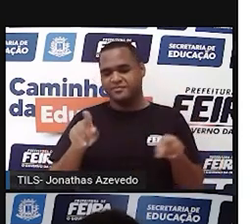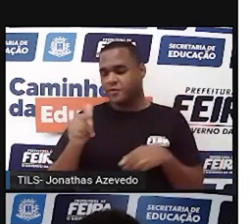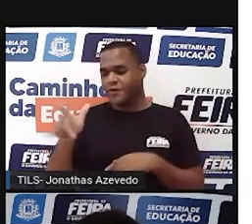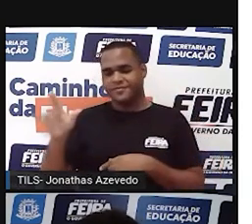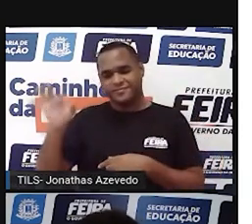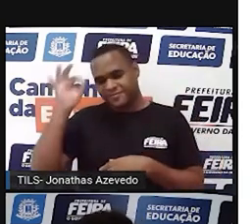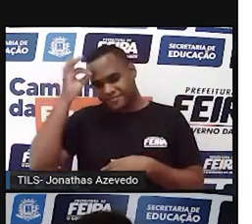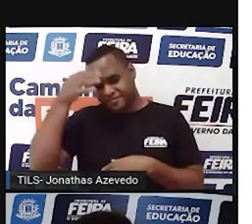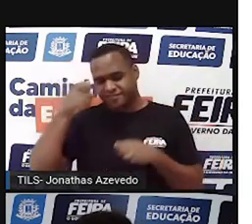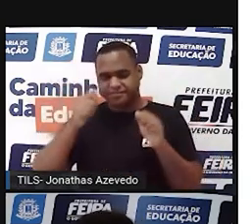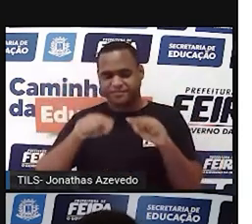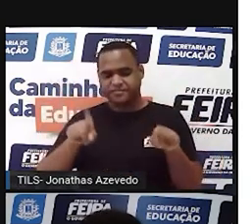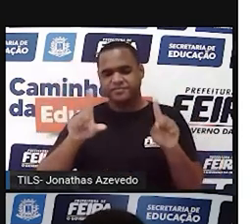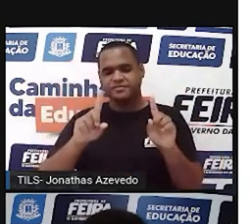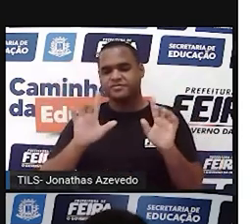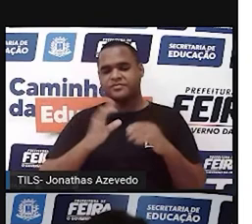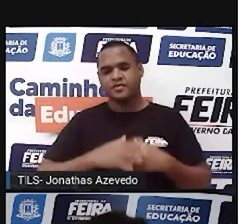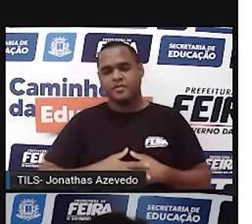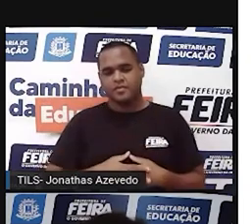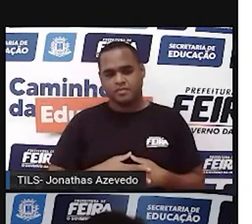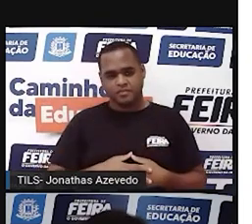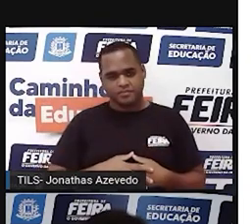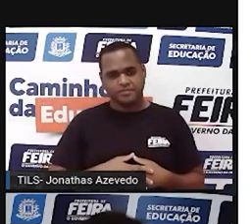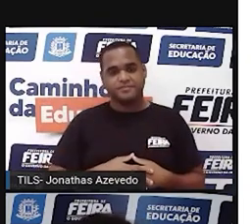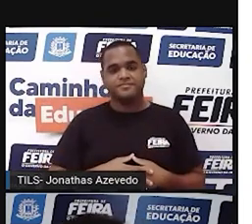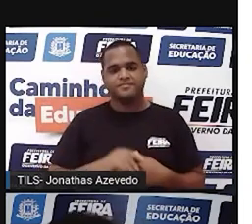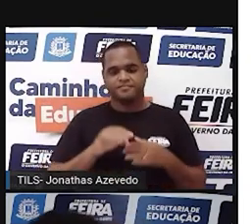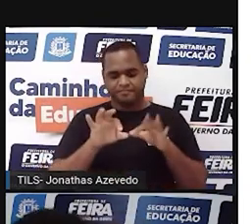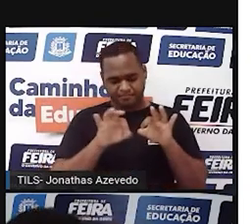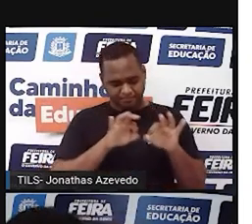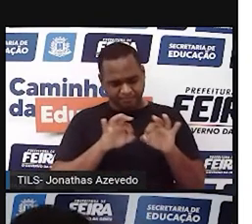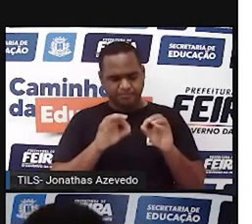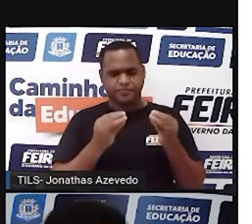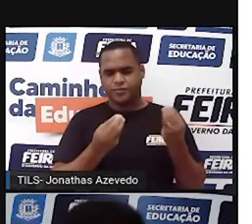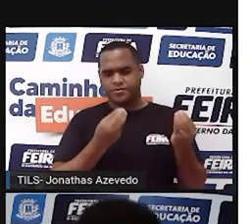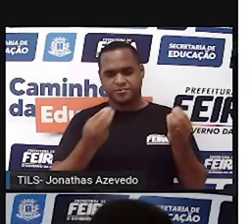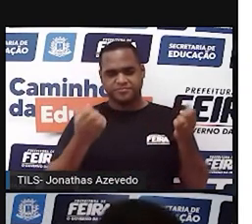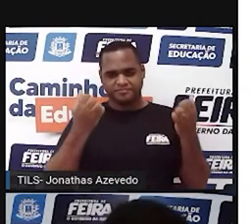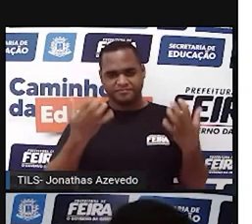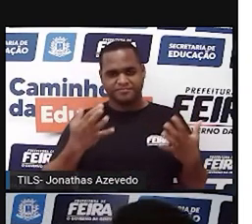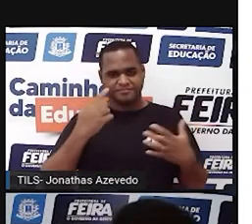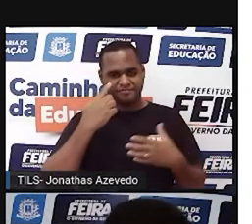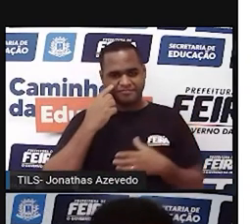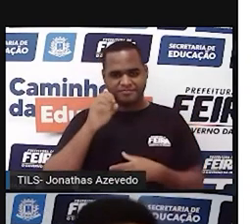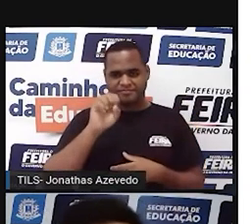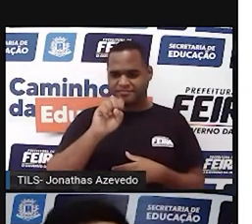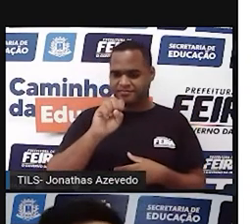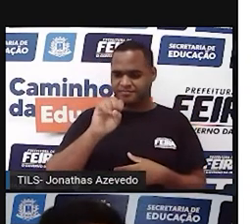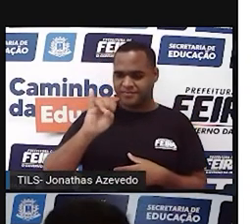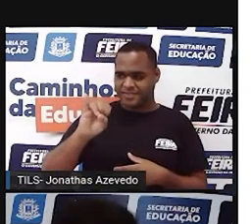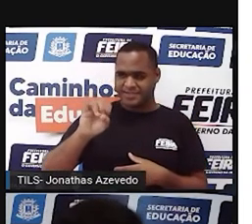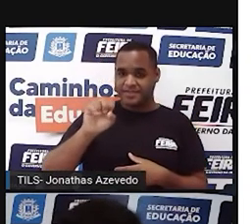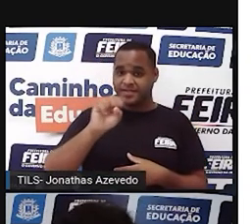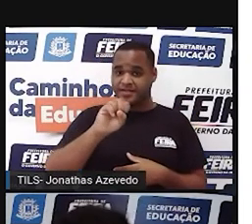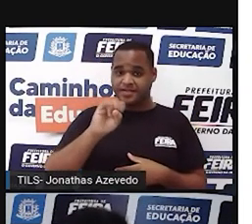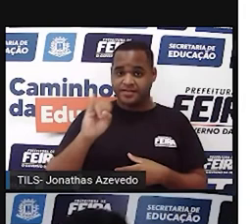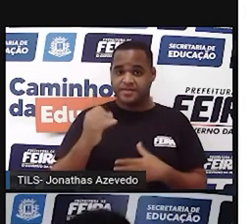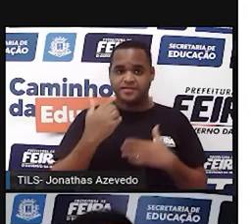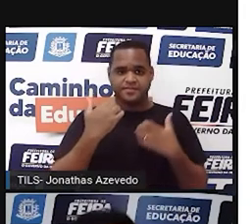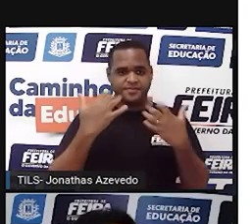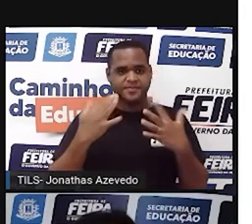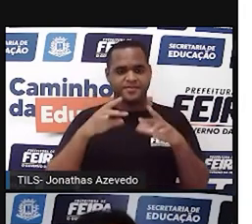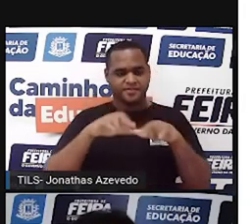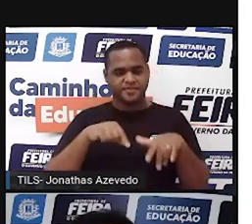os palmos que você precisa. Então como é que se organizou isso no mundo? Através do Sistema Internacional de Medidas, como até